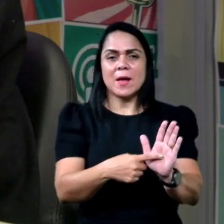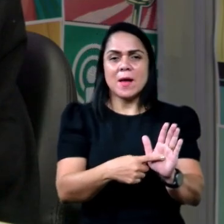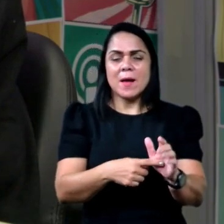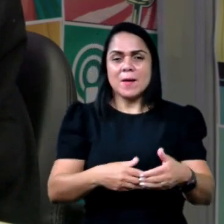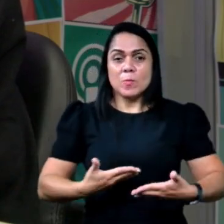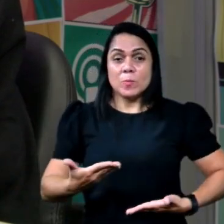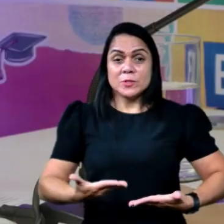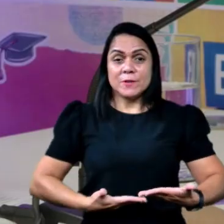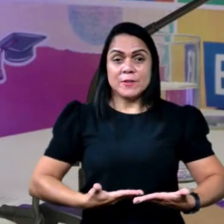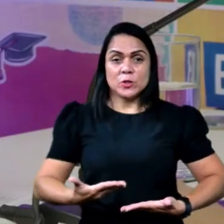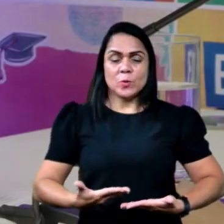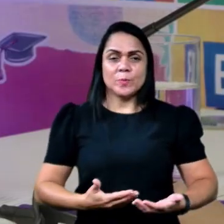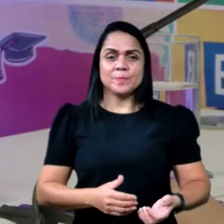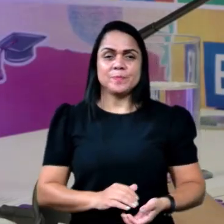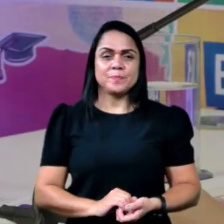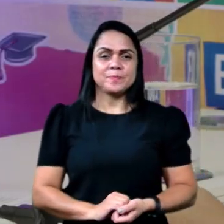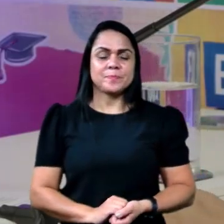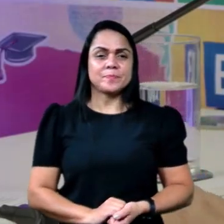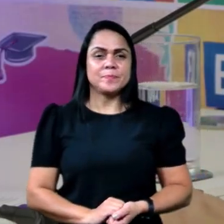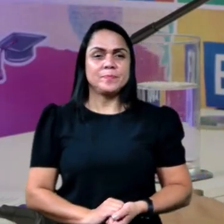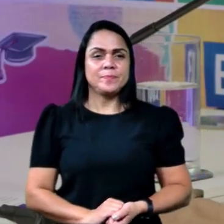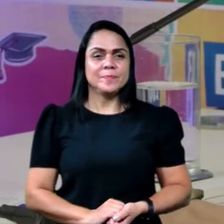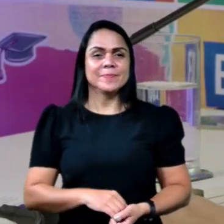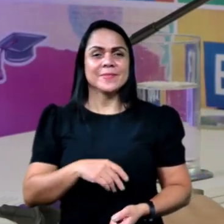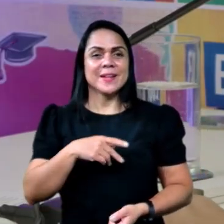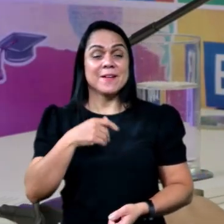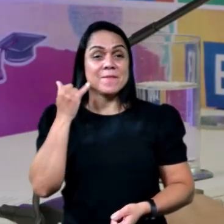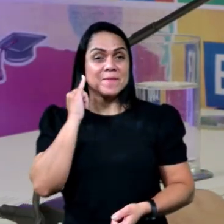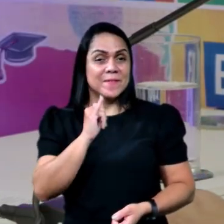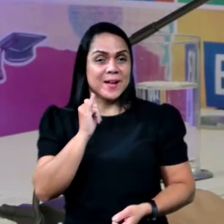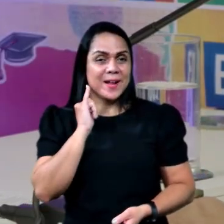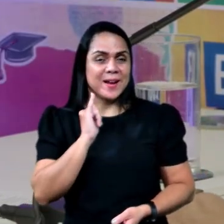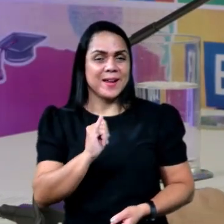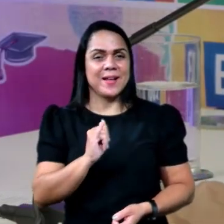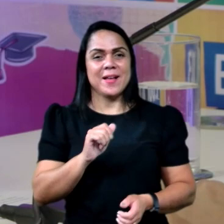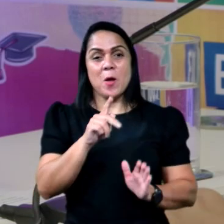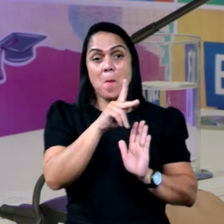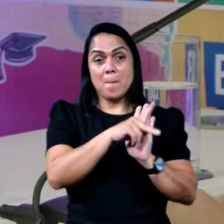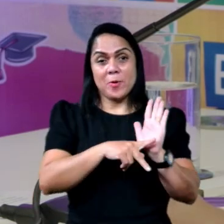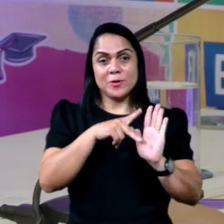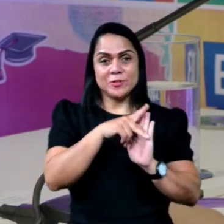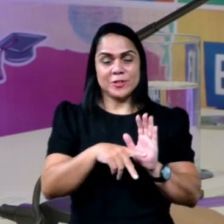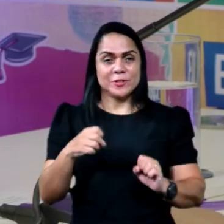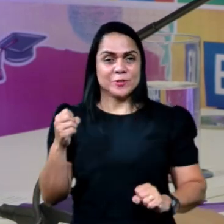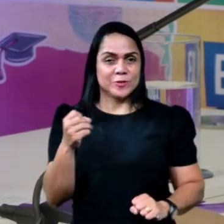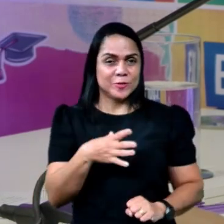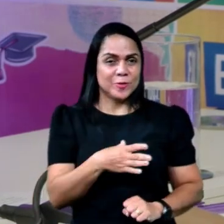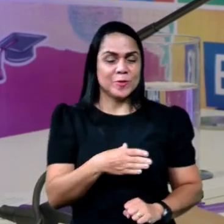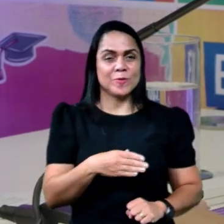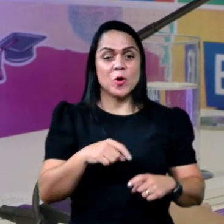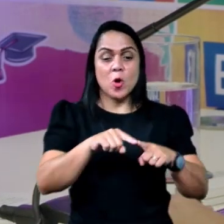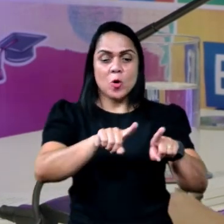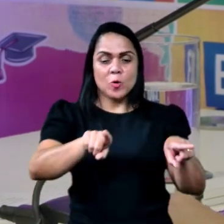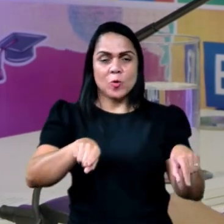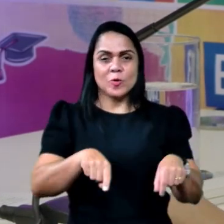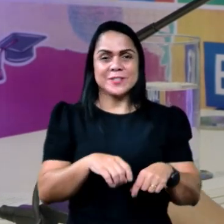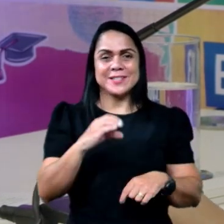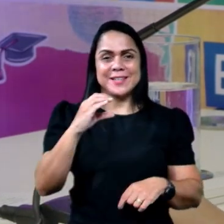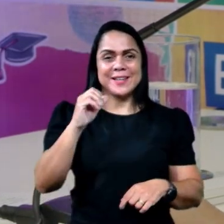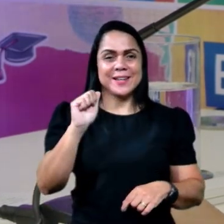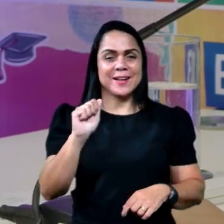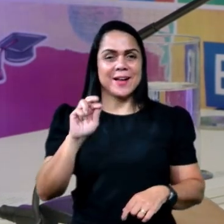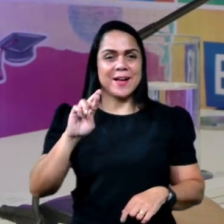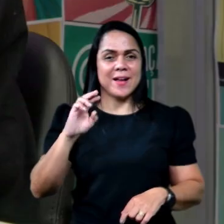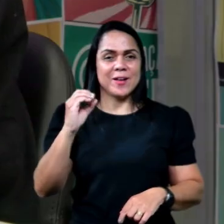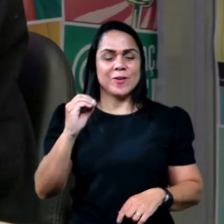então, agora eu vou falar sobre um projeto novo. Vamos lá, Cozinha Carolina. Esse é meu